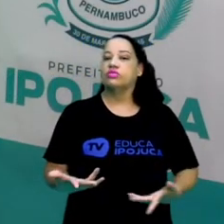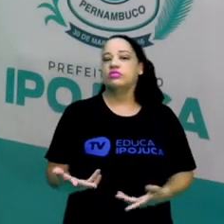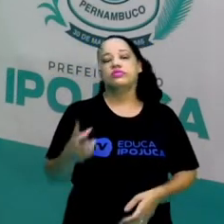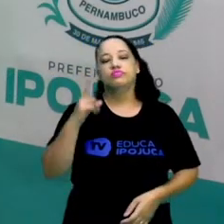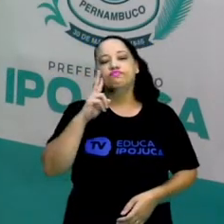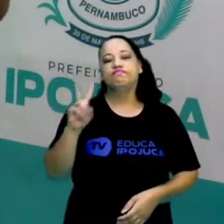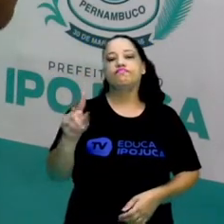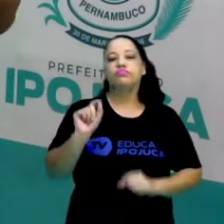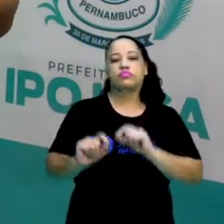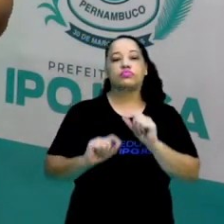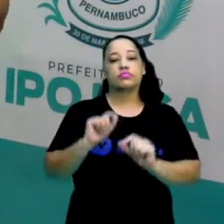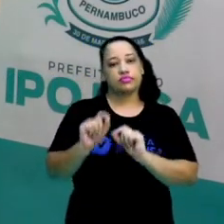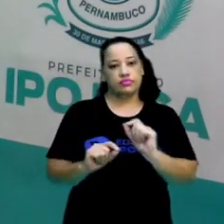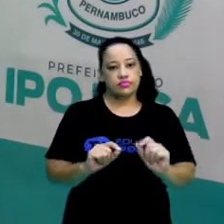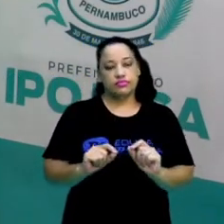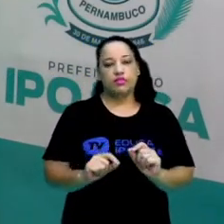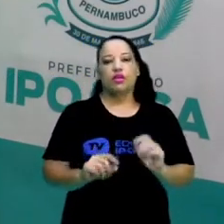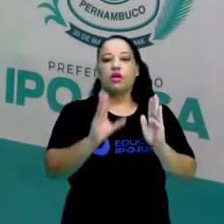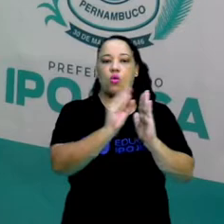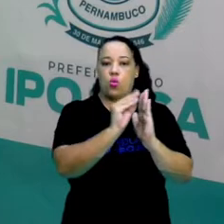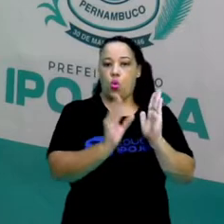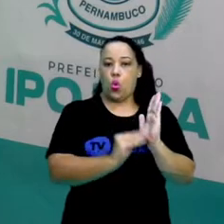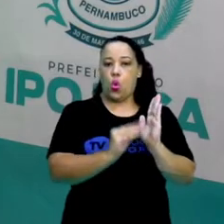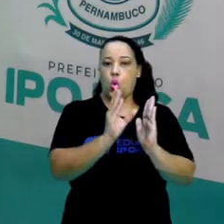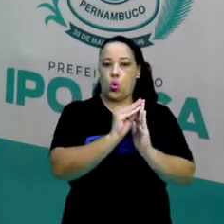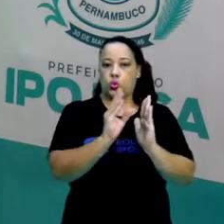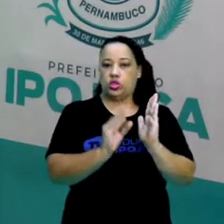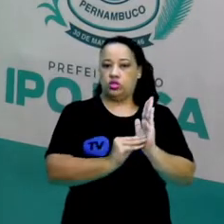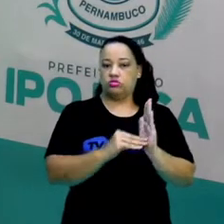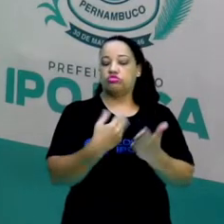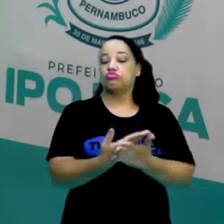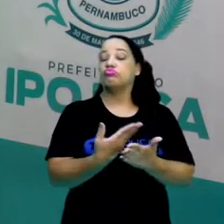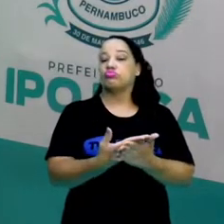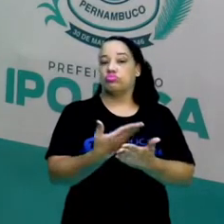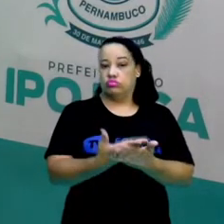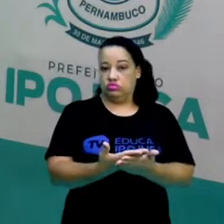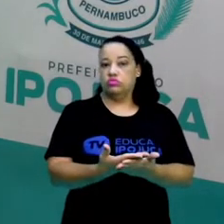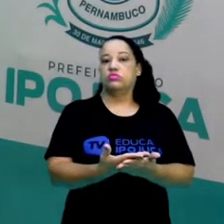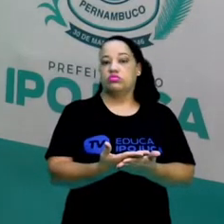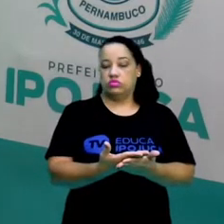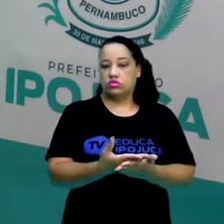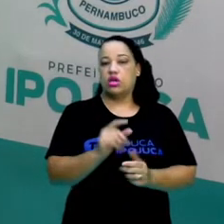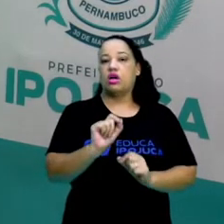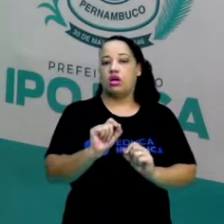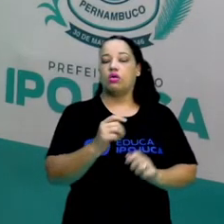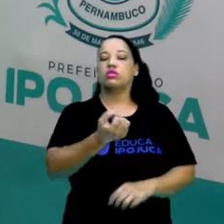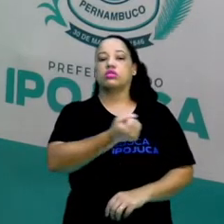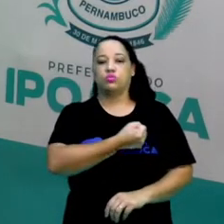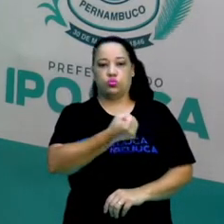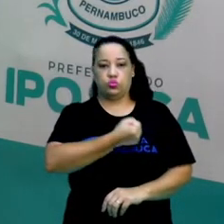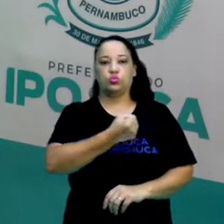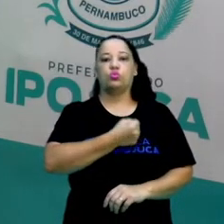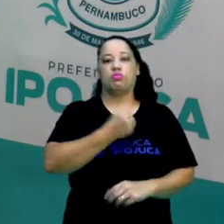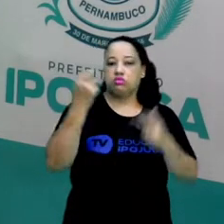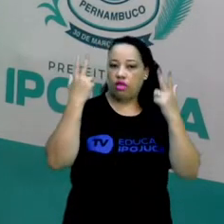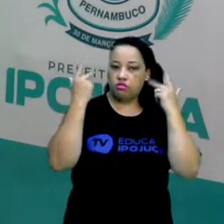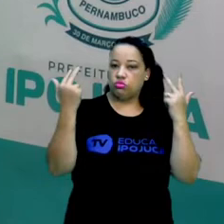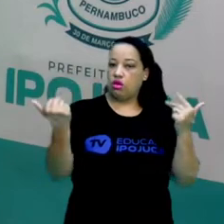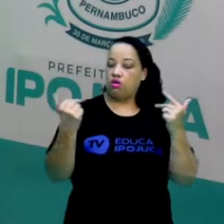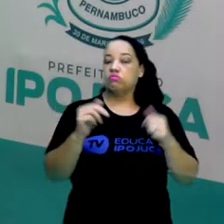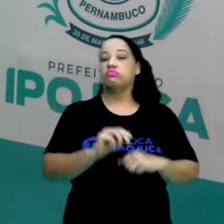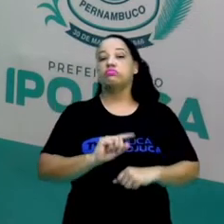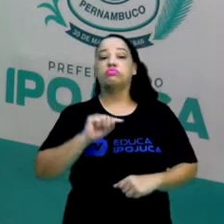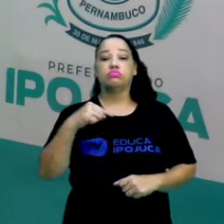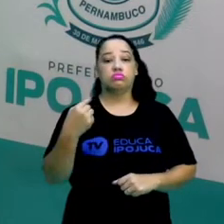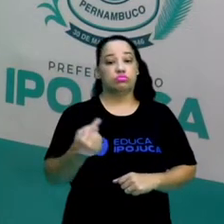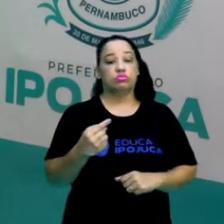visualizar o conteúdo que iremos estudar hoje na questão numérica dos números naturais e